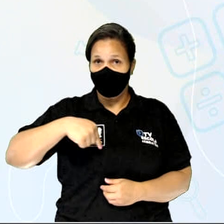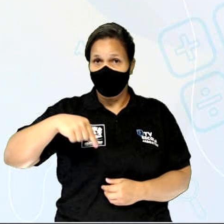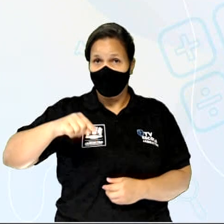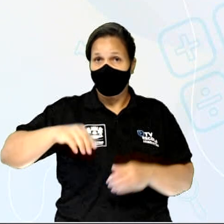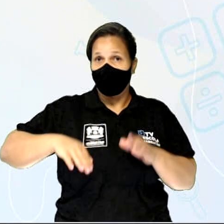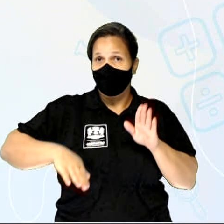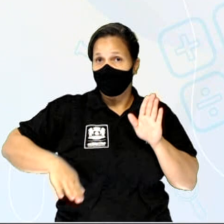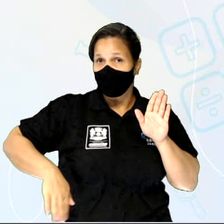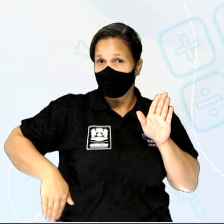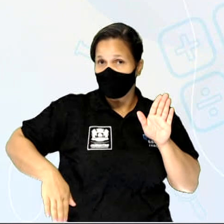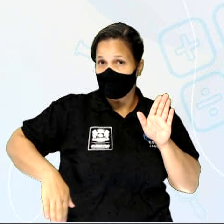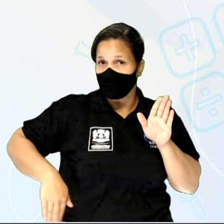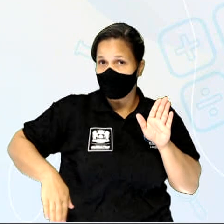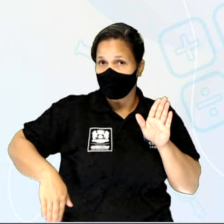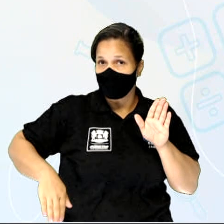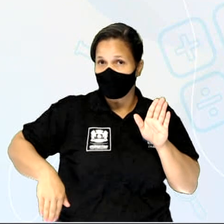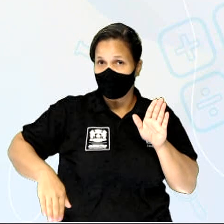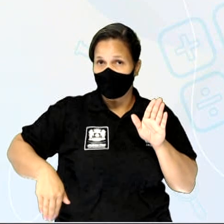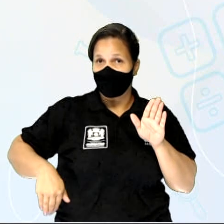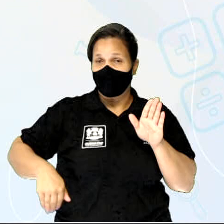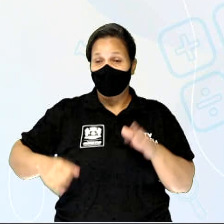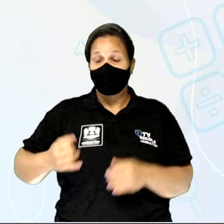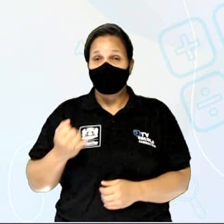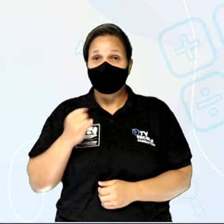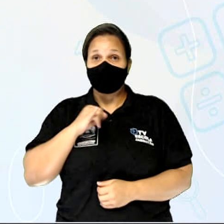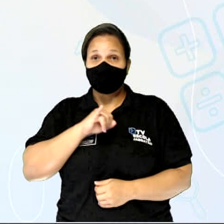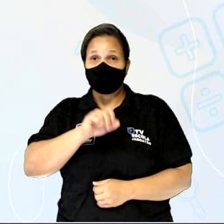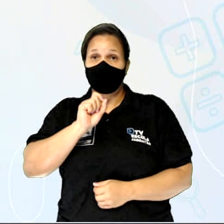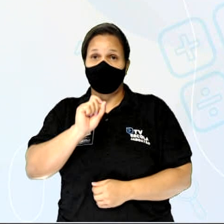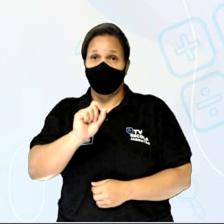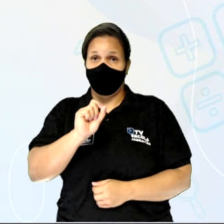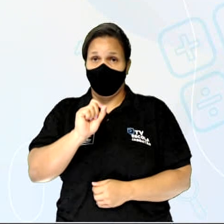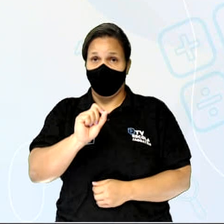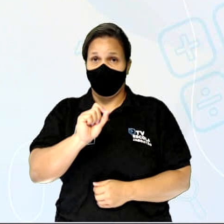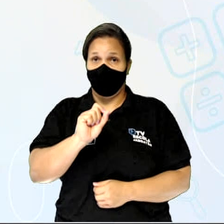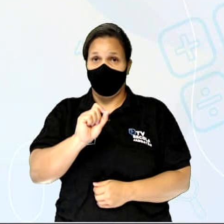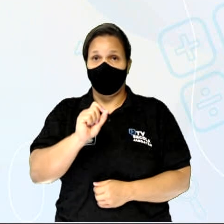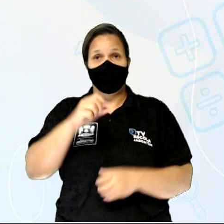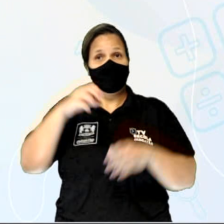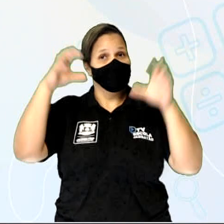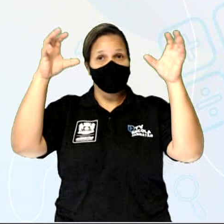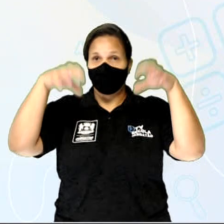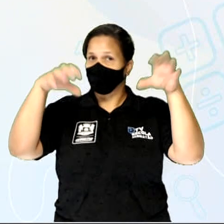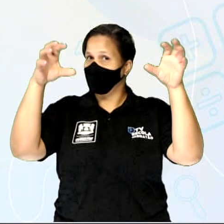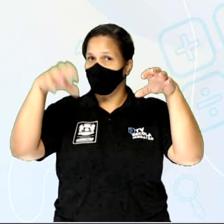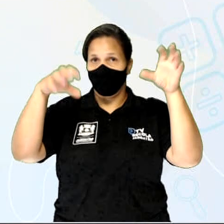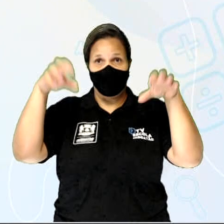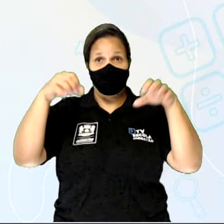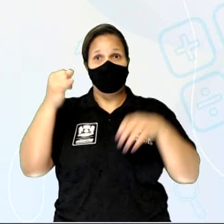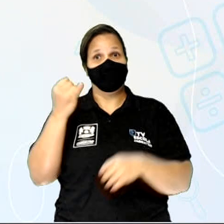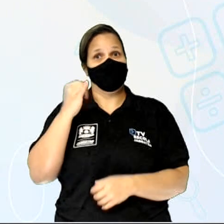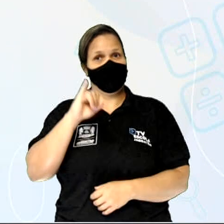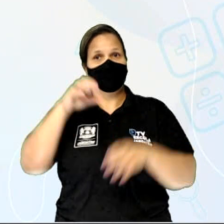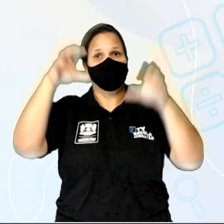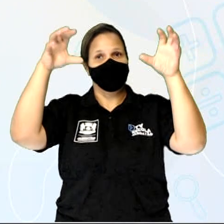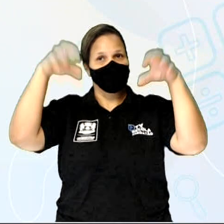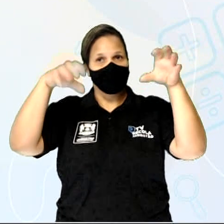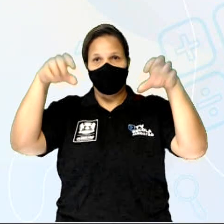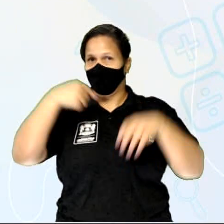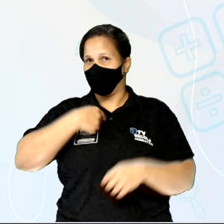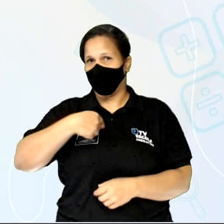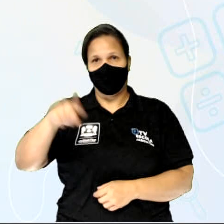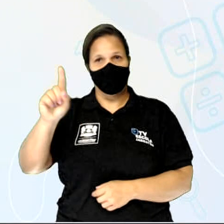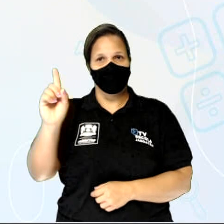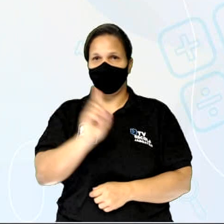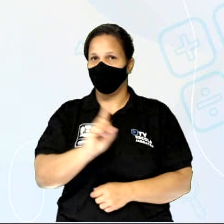nós iremos à praia se não chover. Se chover, nós não